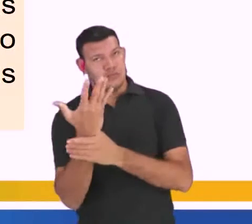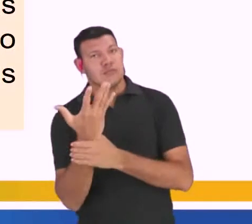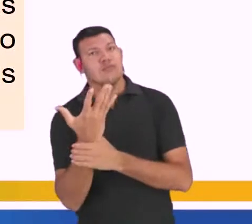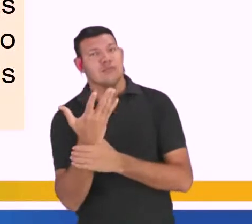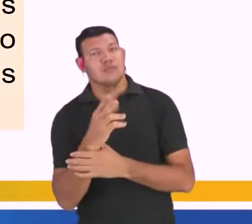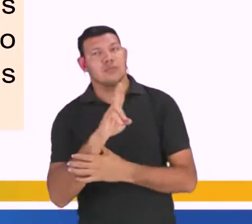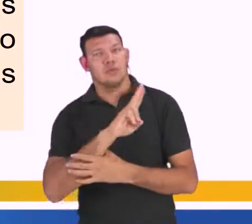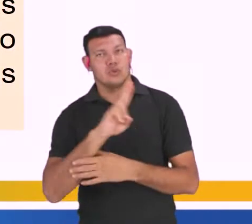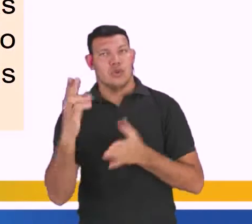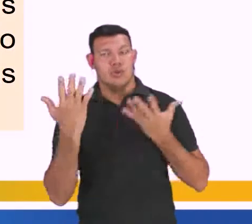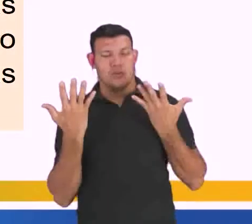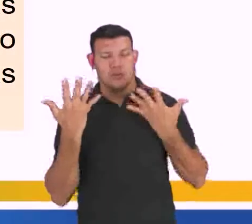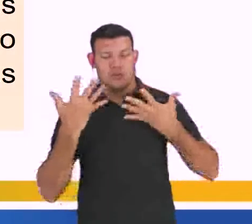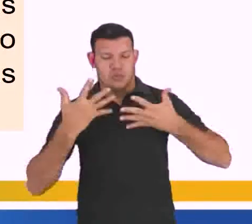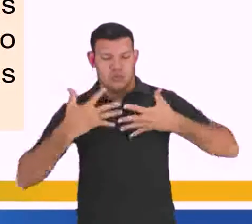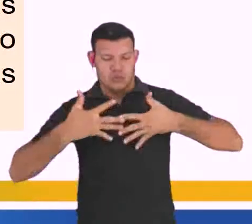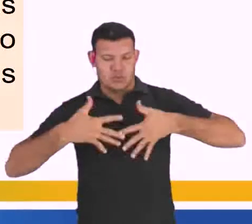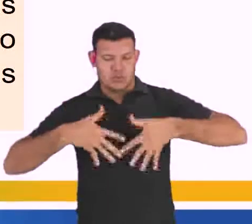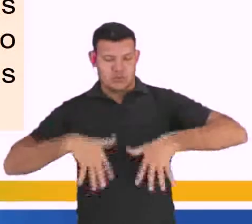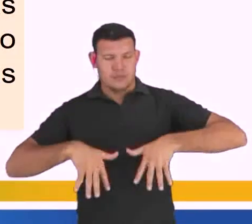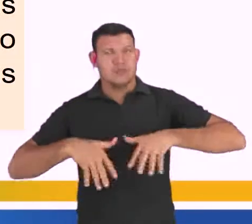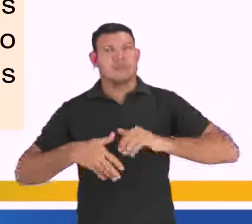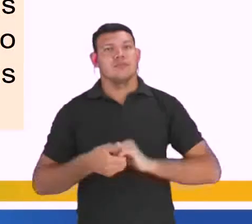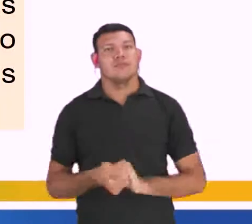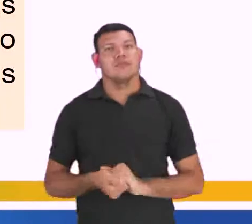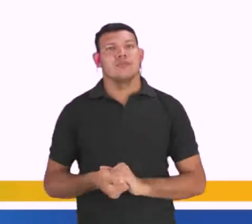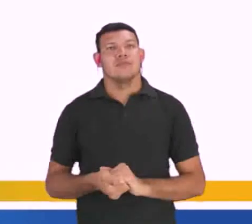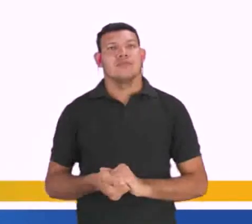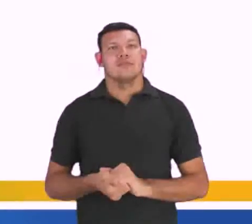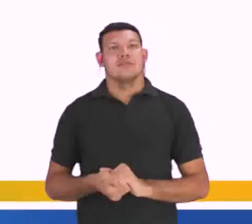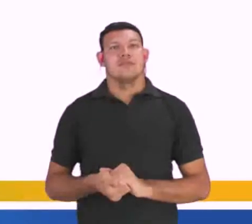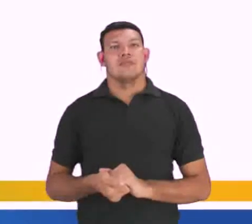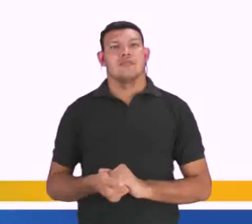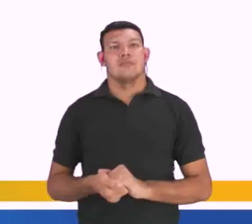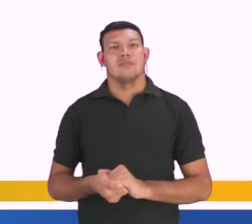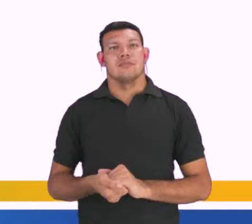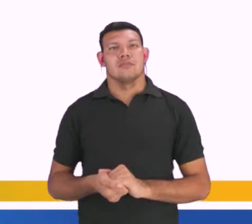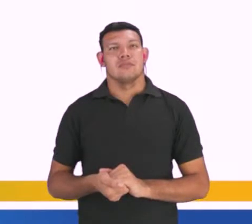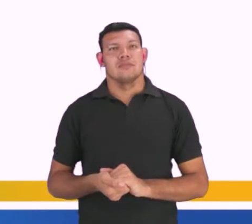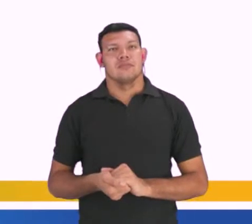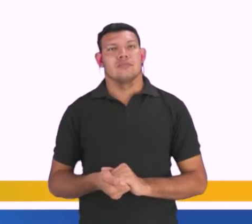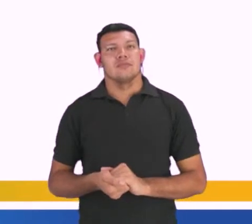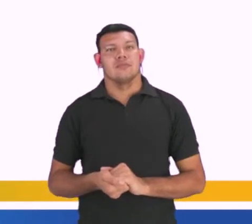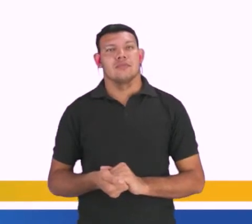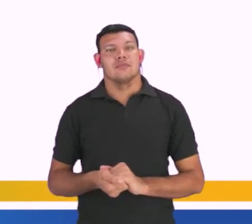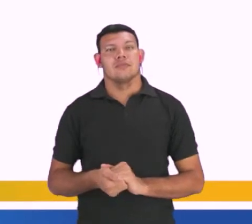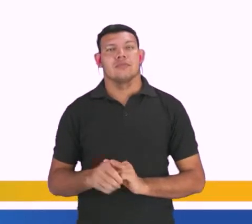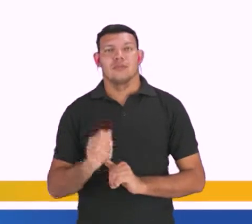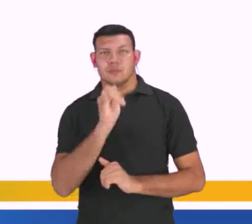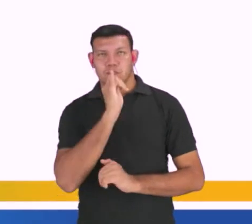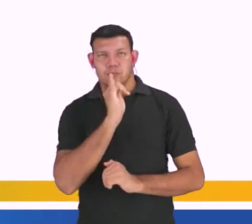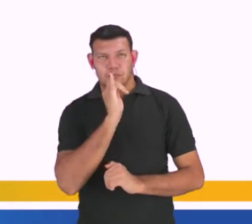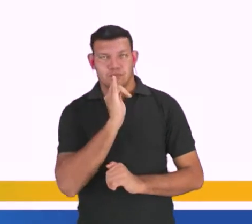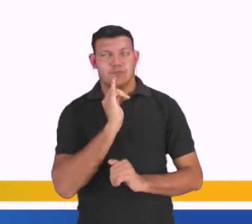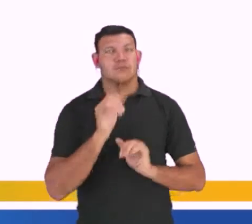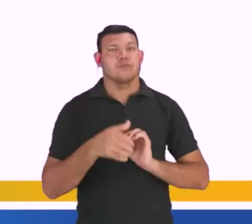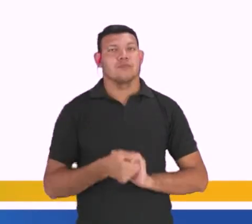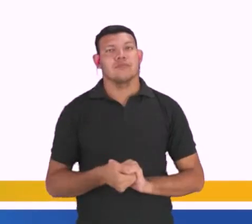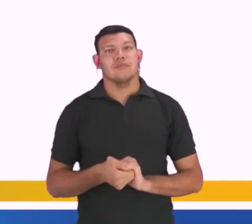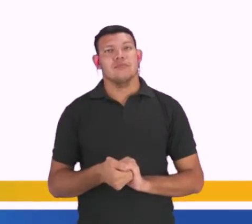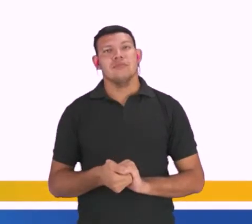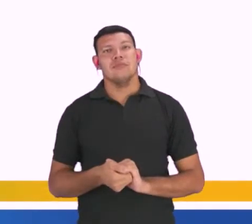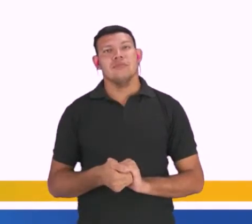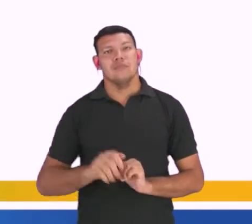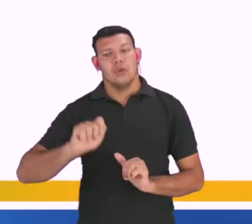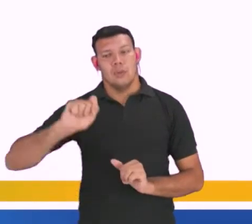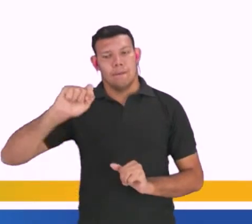formam esse processo metabólico através das enzimas. Aqui nós temos o exemplo de uma chave e a